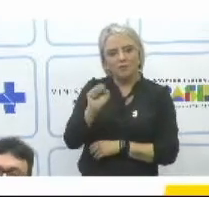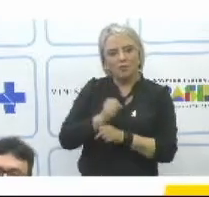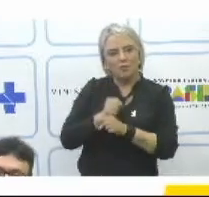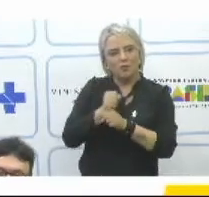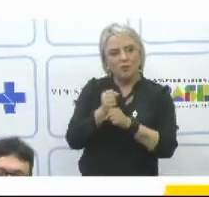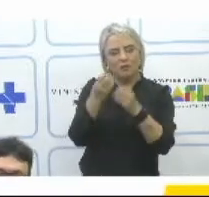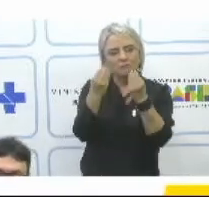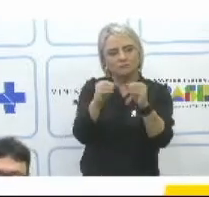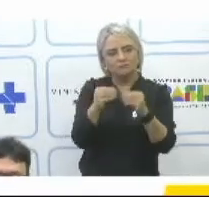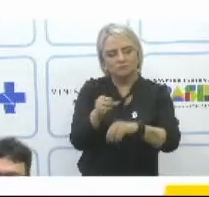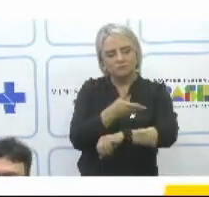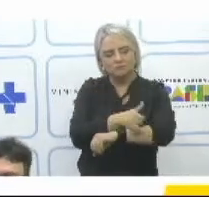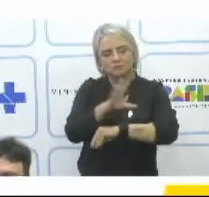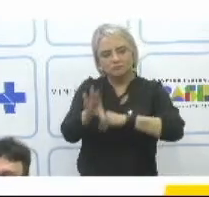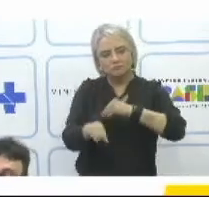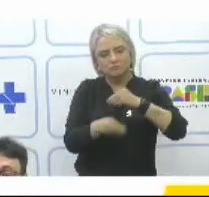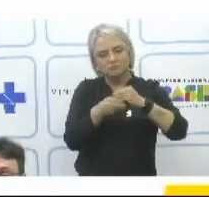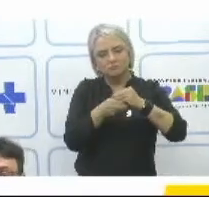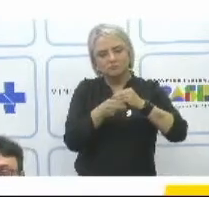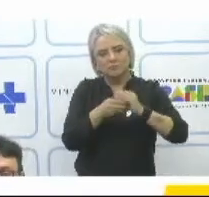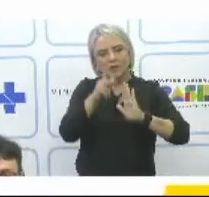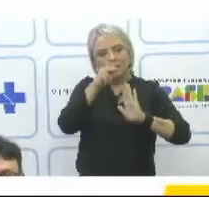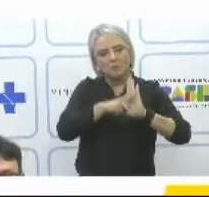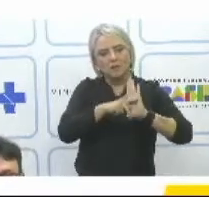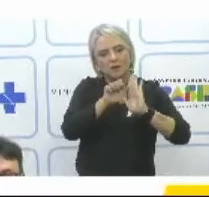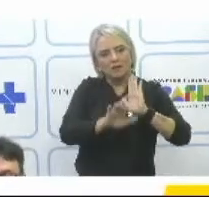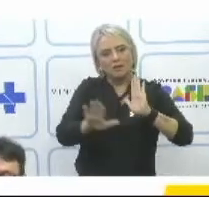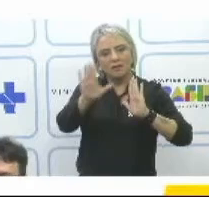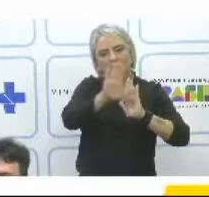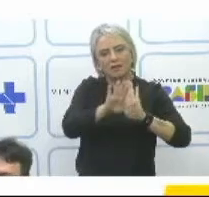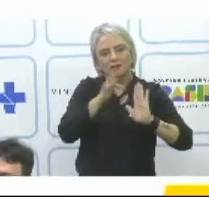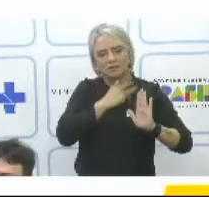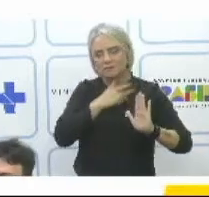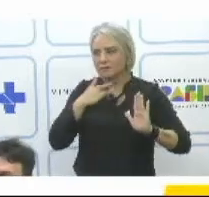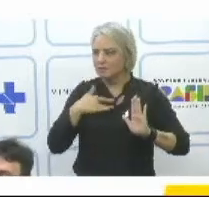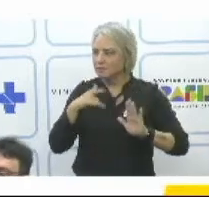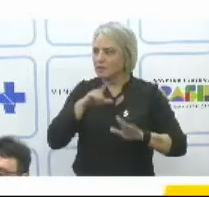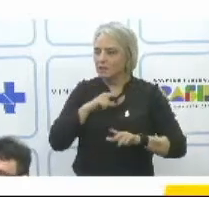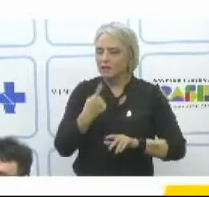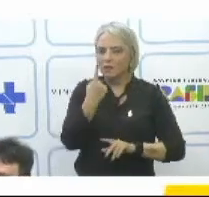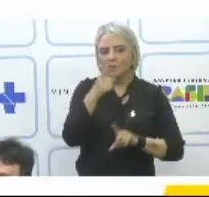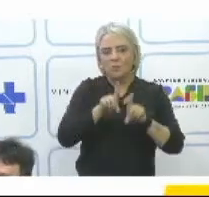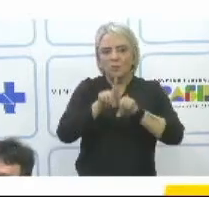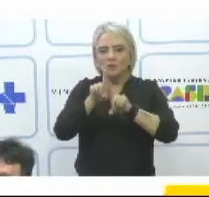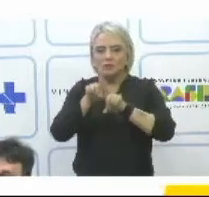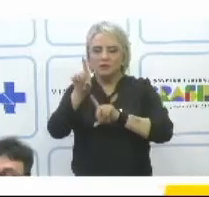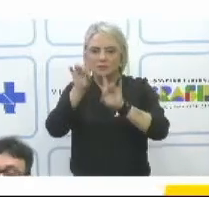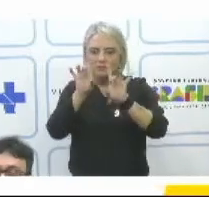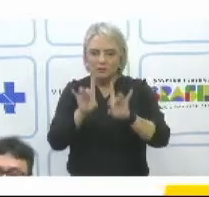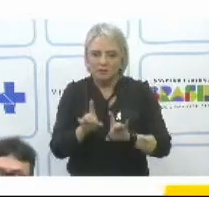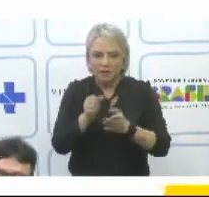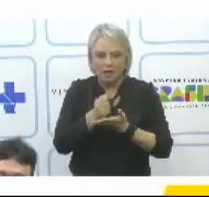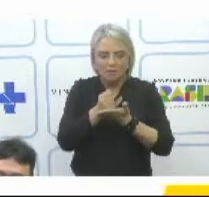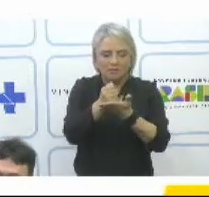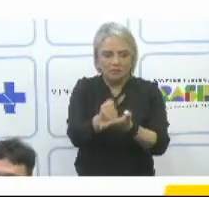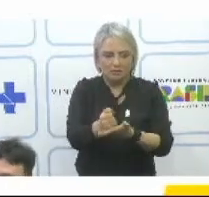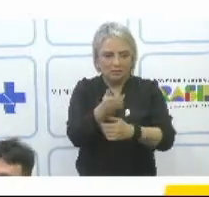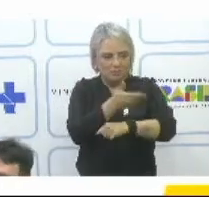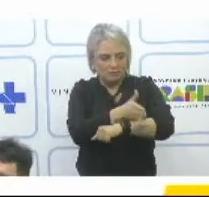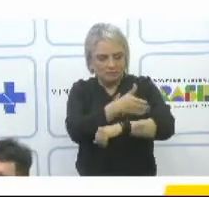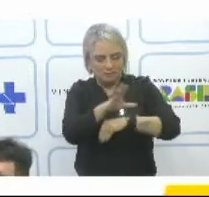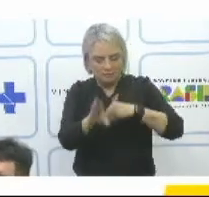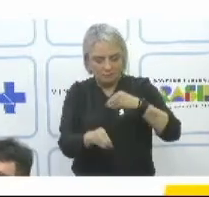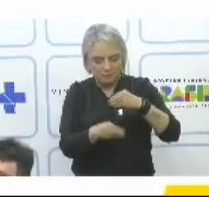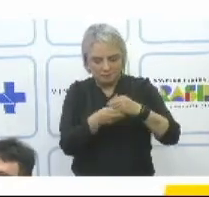a inclusão das práticas integrativas no Plano Nacional de Saúde, e temos um indicador específico de oferta dessas